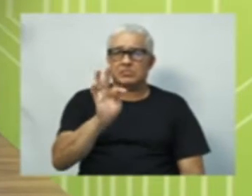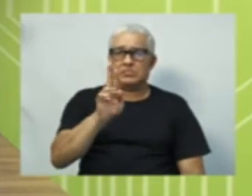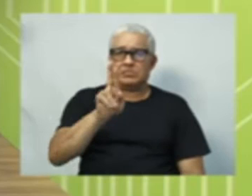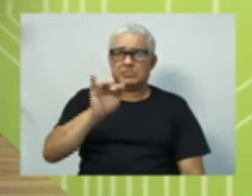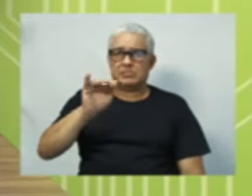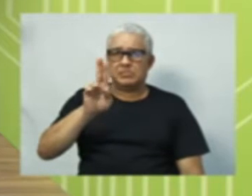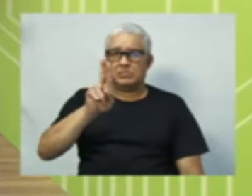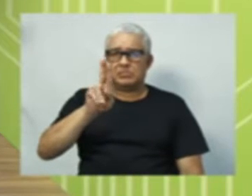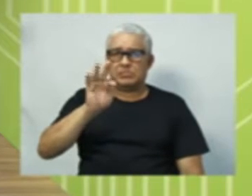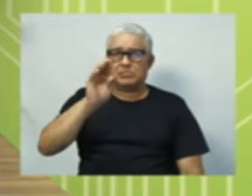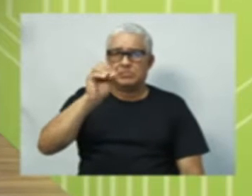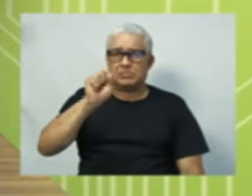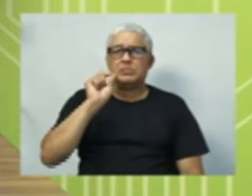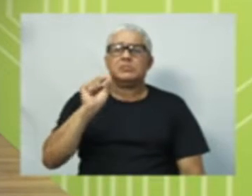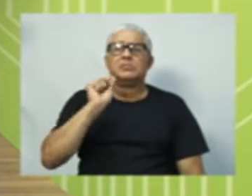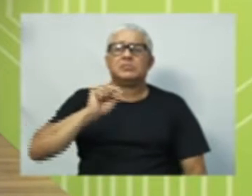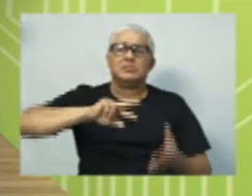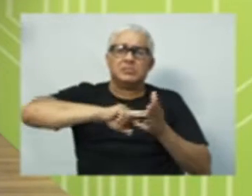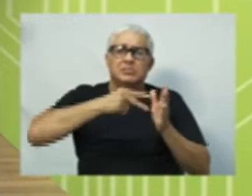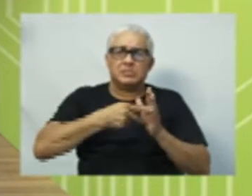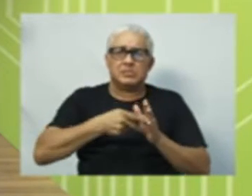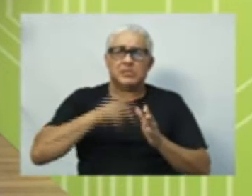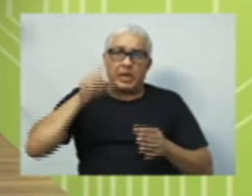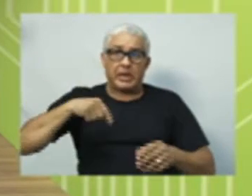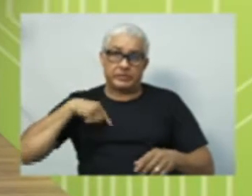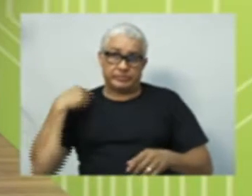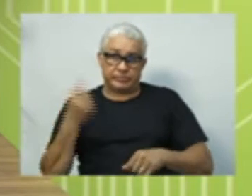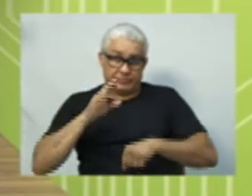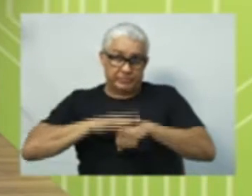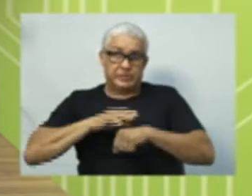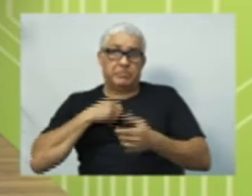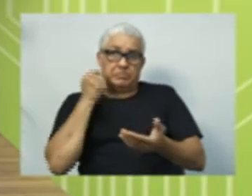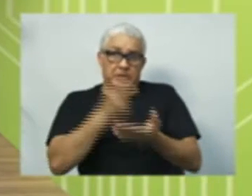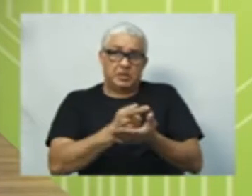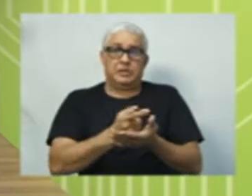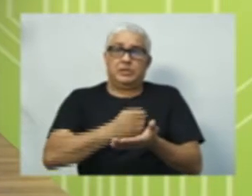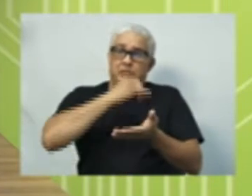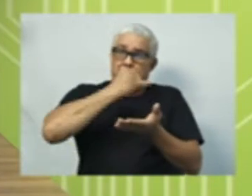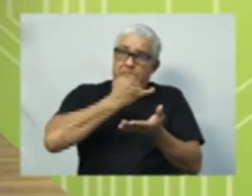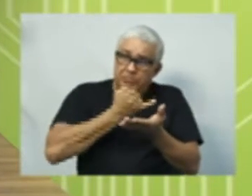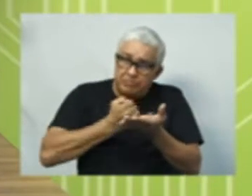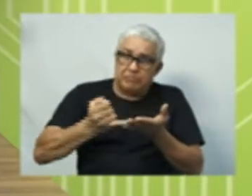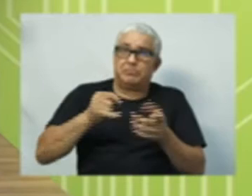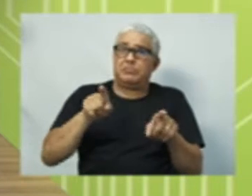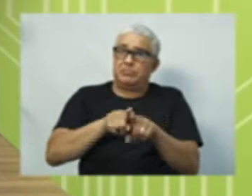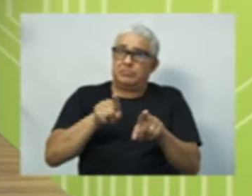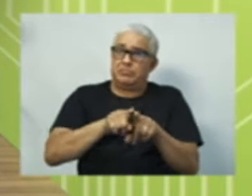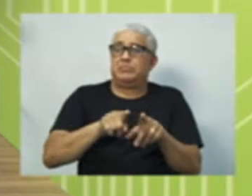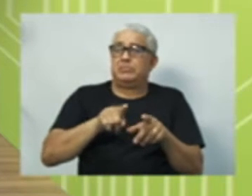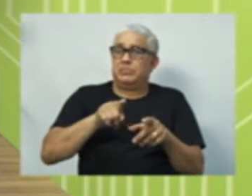De uma forma simples, é o que nós pagamos. Pagamos impostos, taxas, de uma forma geral,